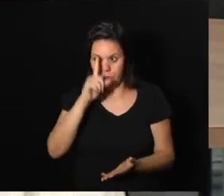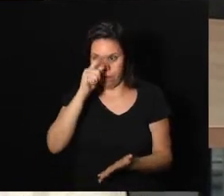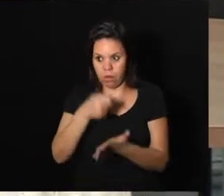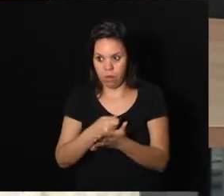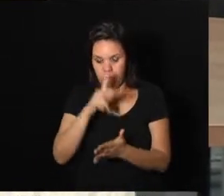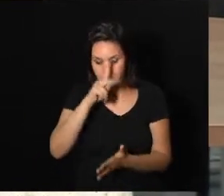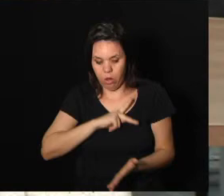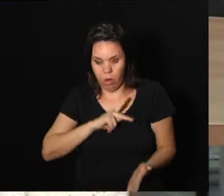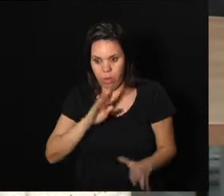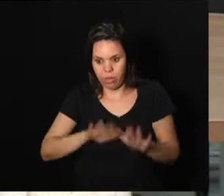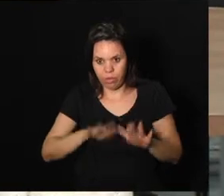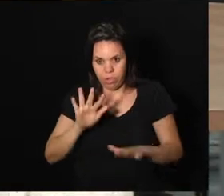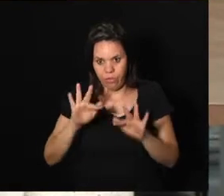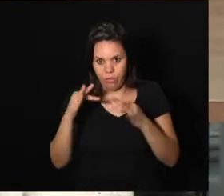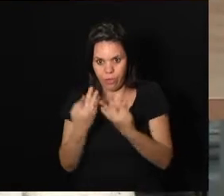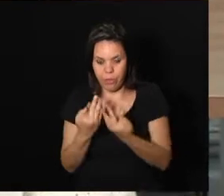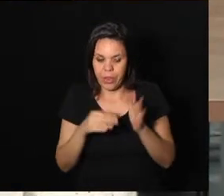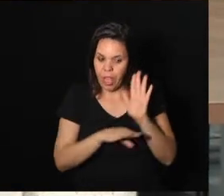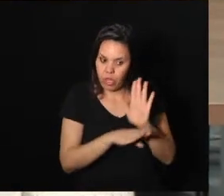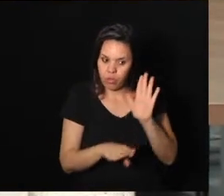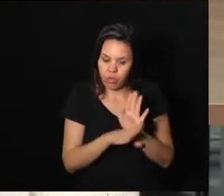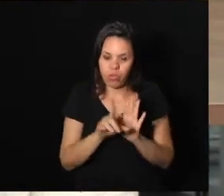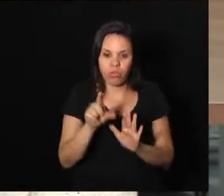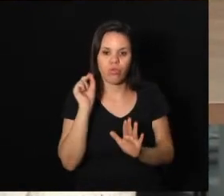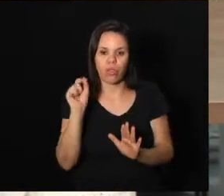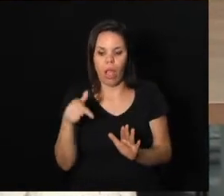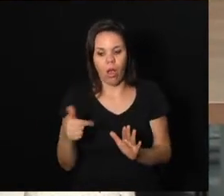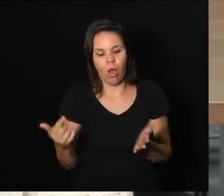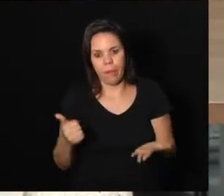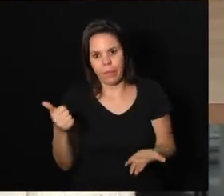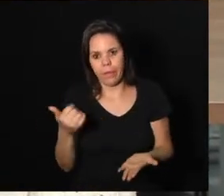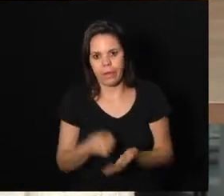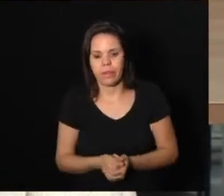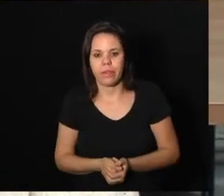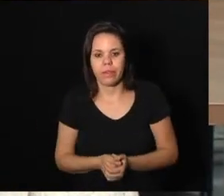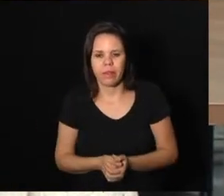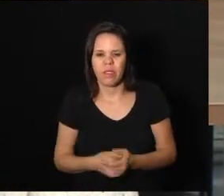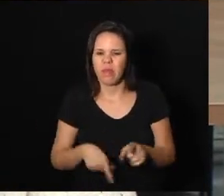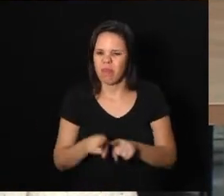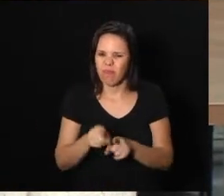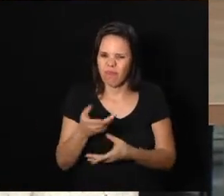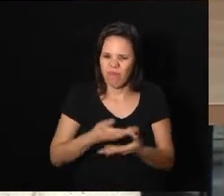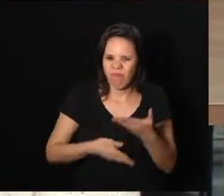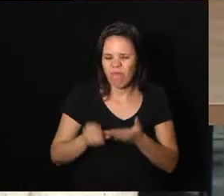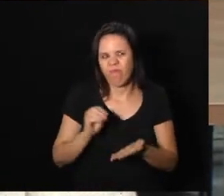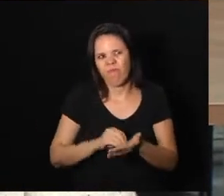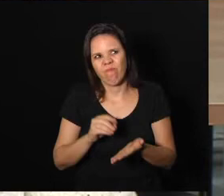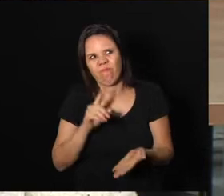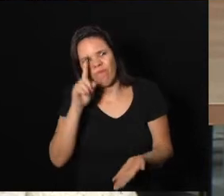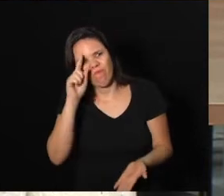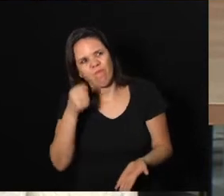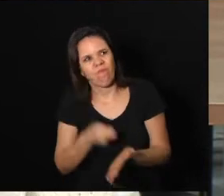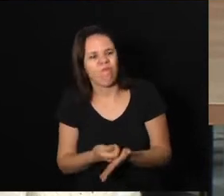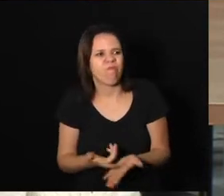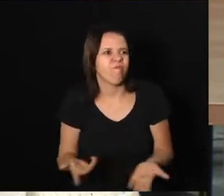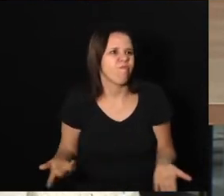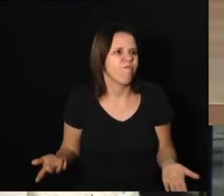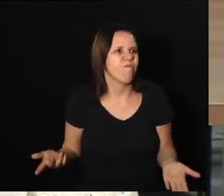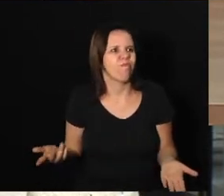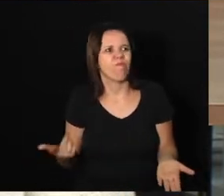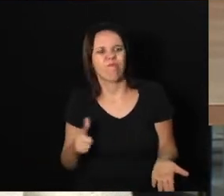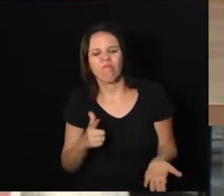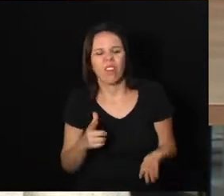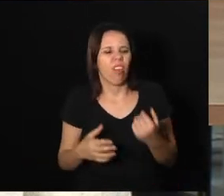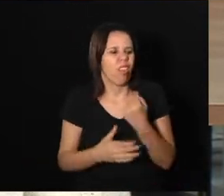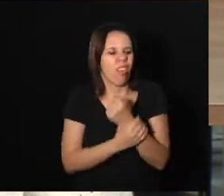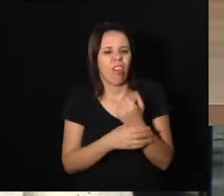os pais costumam ajudá-los nas escolhas e essa é a primeira. E aí envolve muitas incertezas, inseguranças.